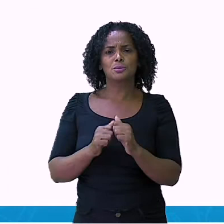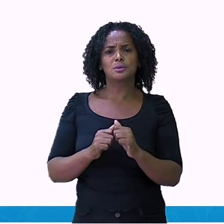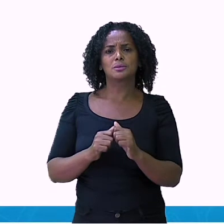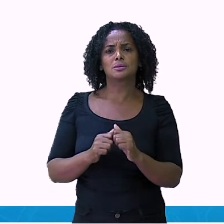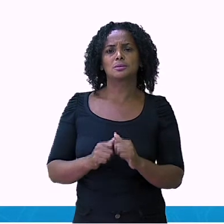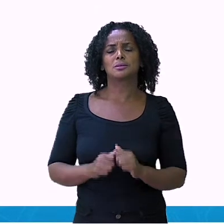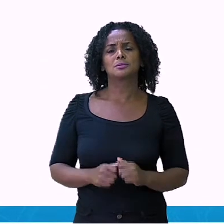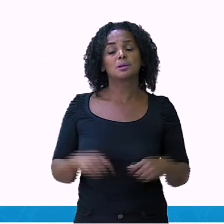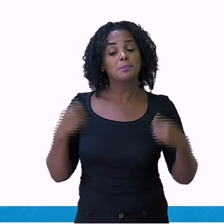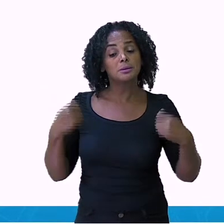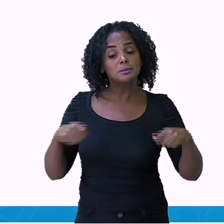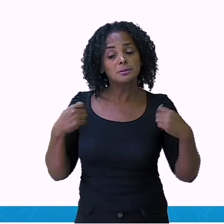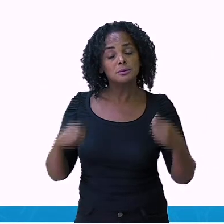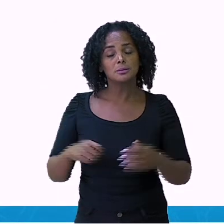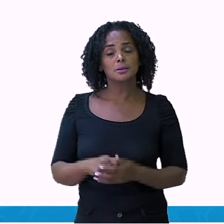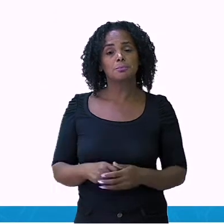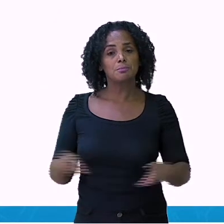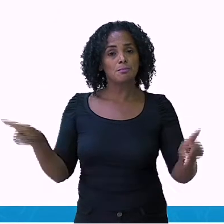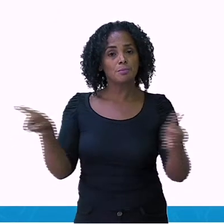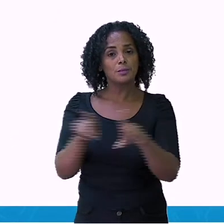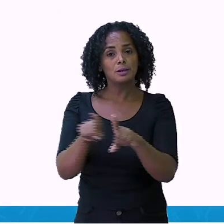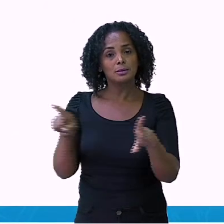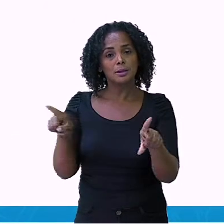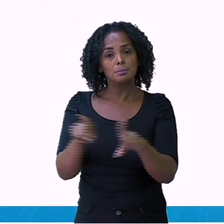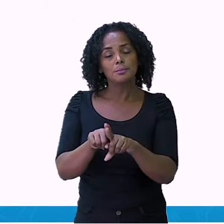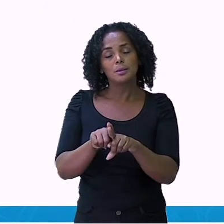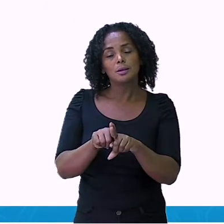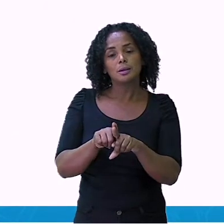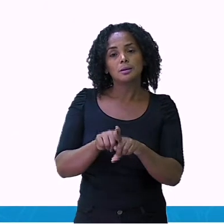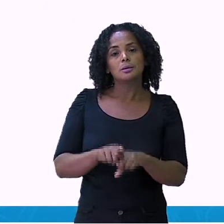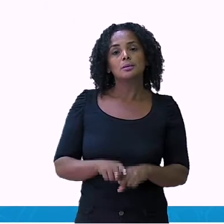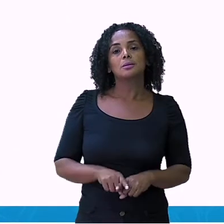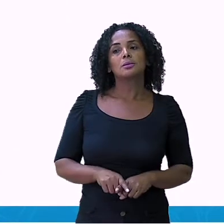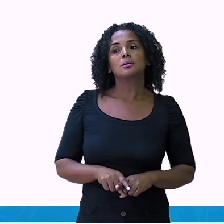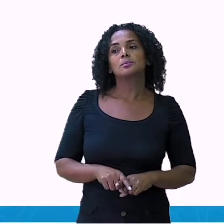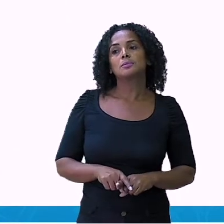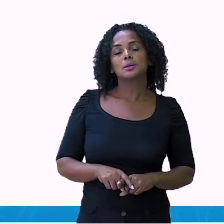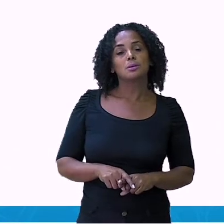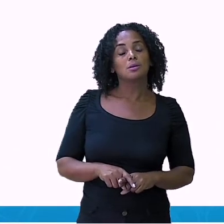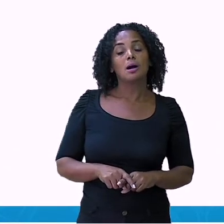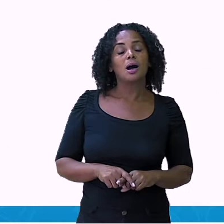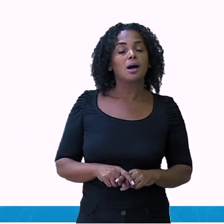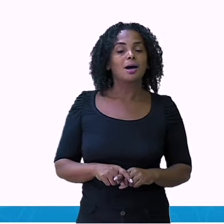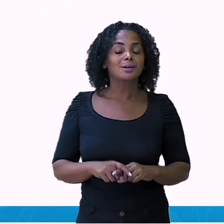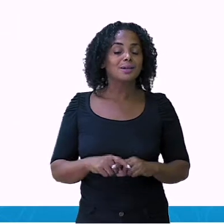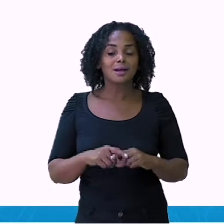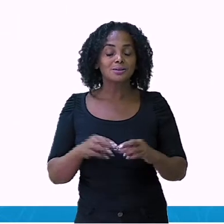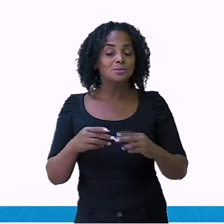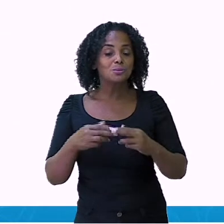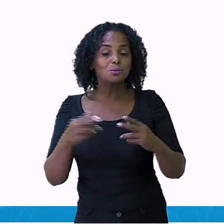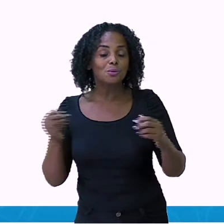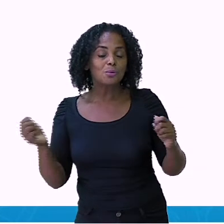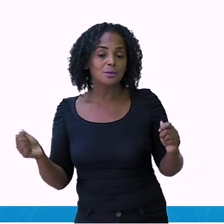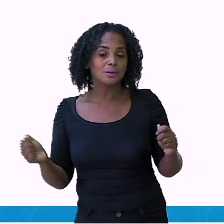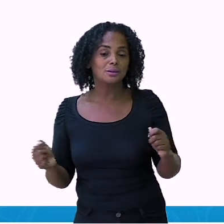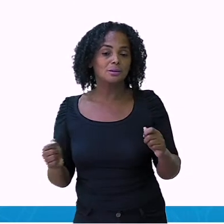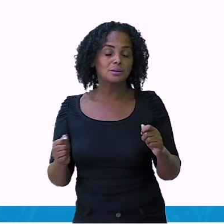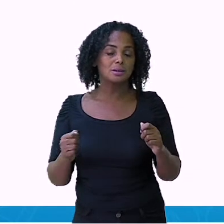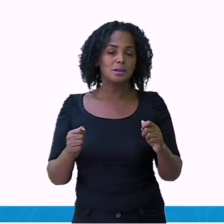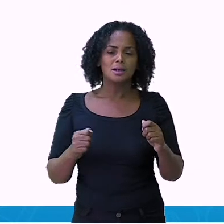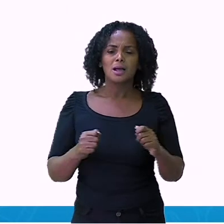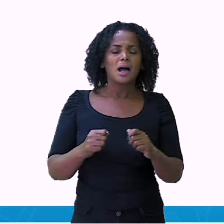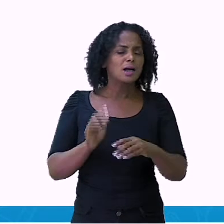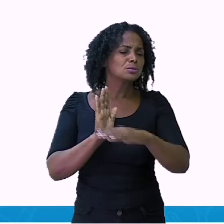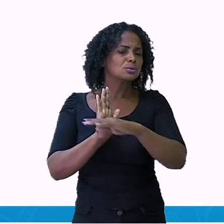você necessite. E também, não menos importante, os artesanatos, né, que valorizam muito a mão de